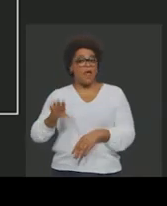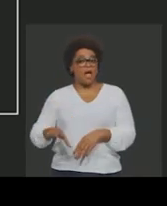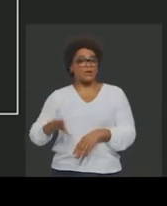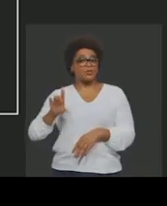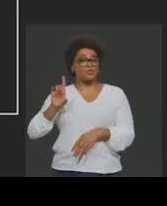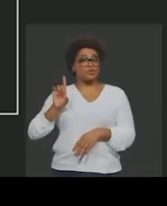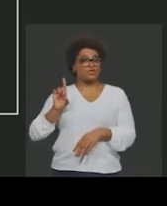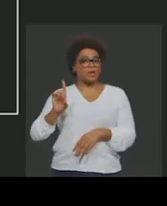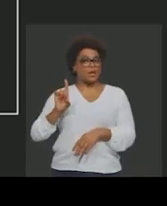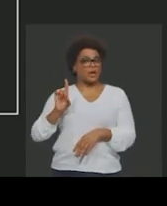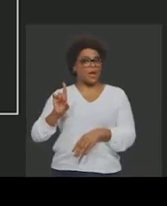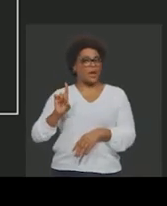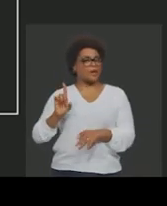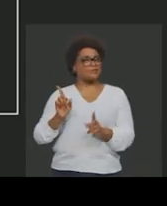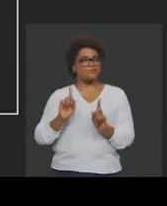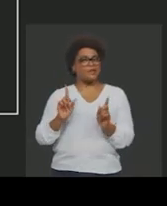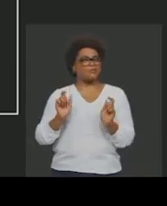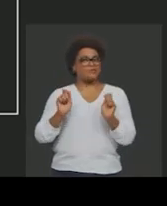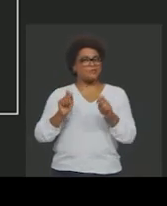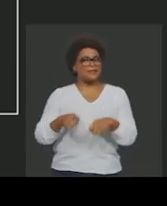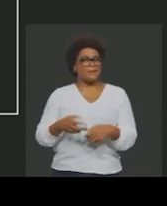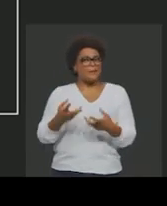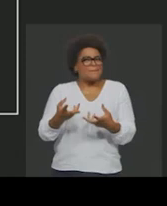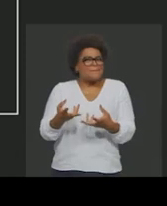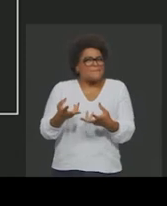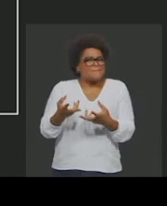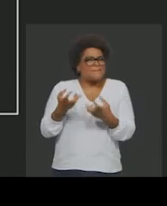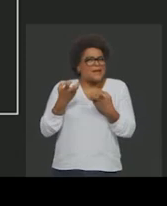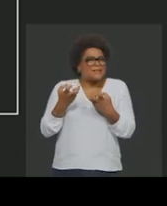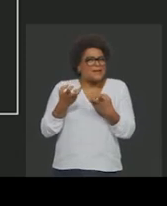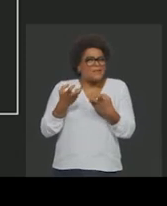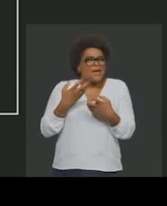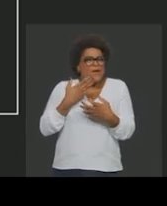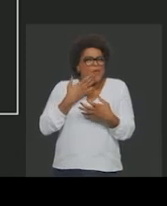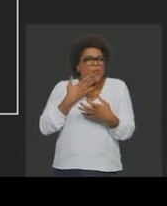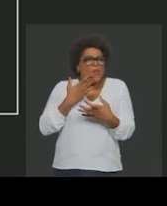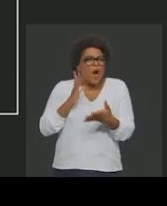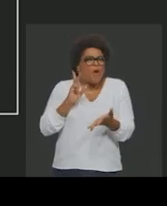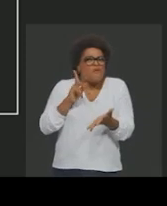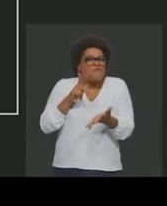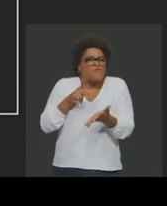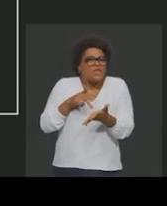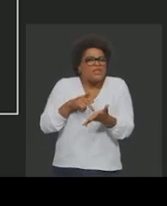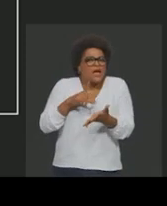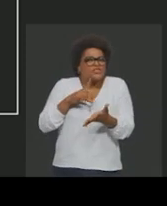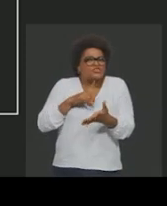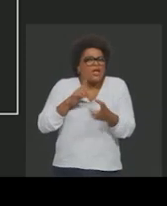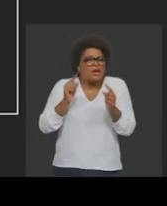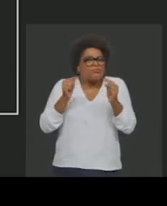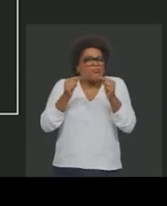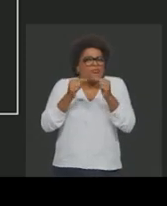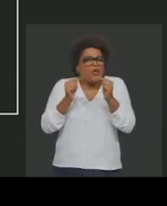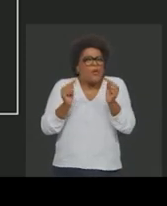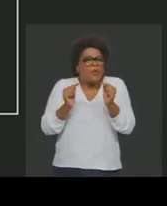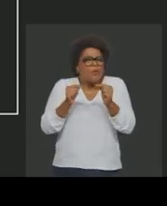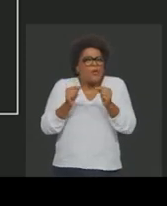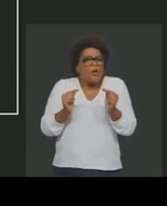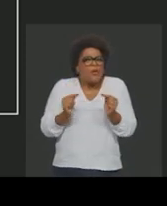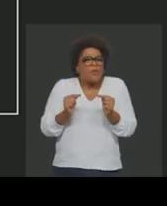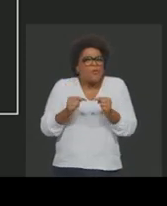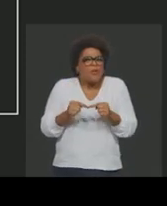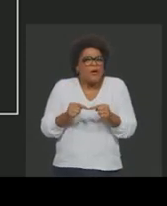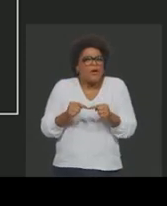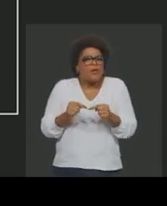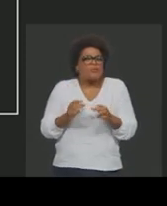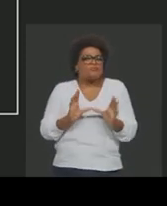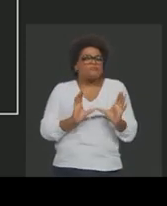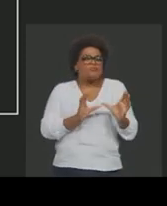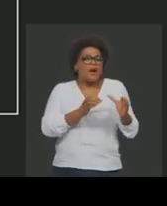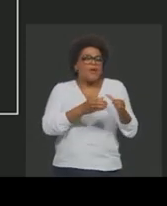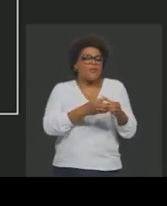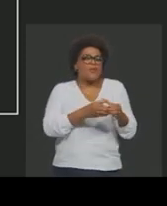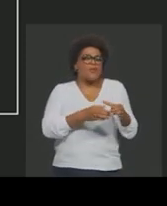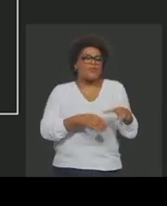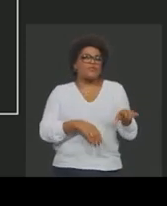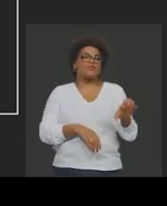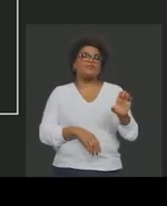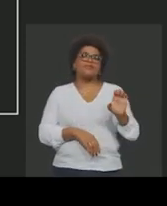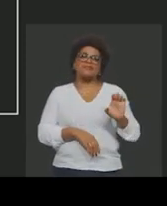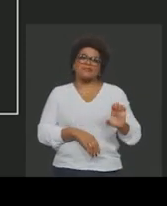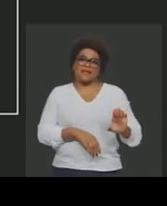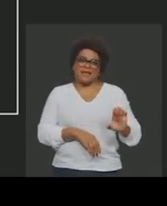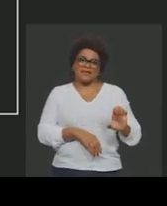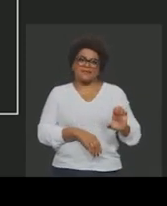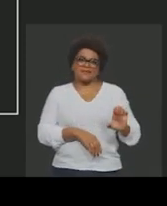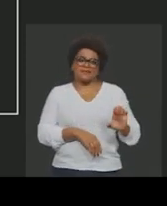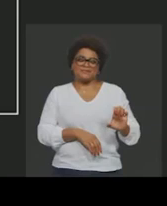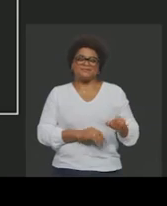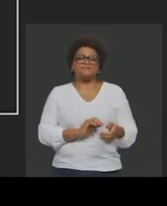pronto quais estão efetivamente ligados a elementos da esquerda, né? Uma boa palavra também para